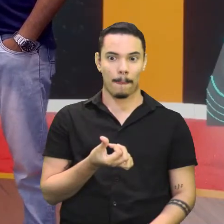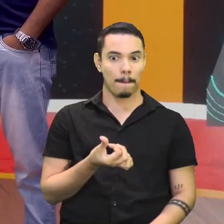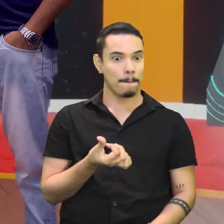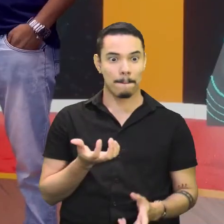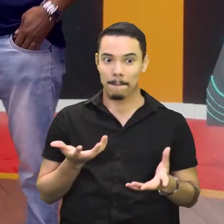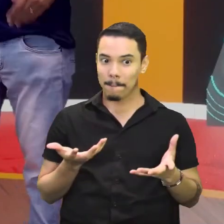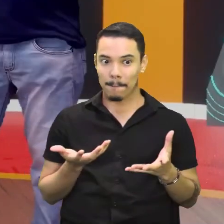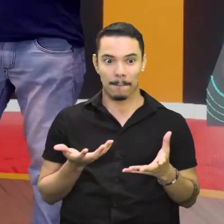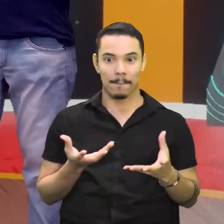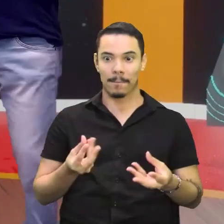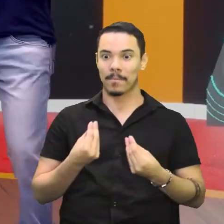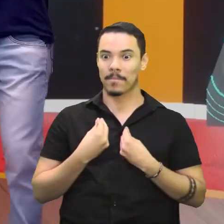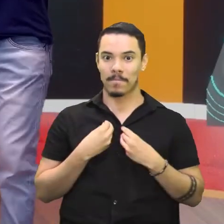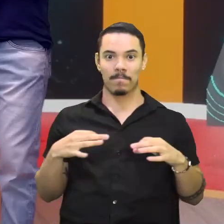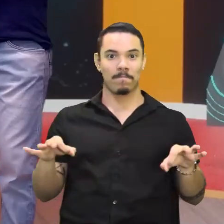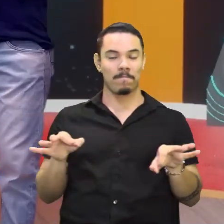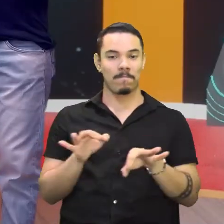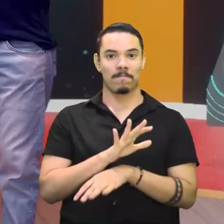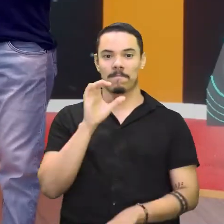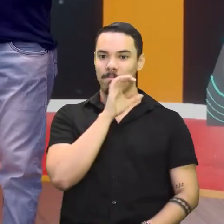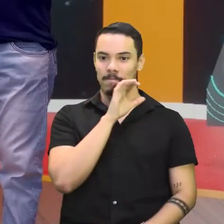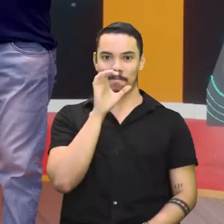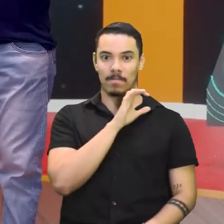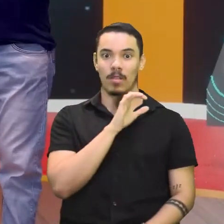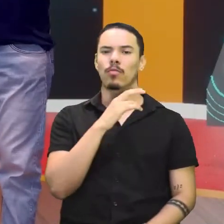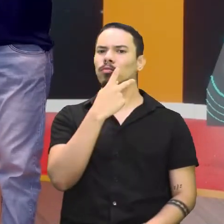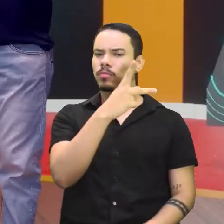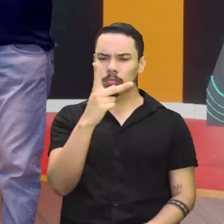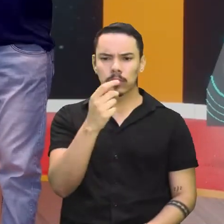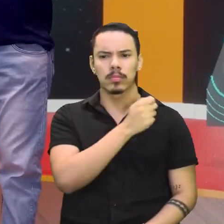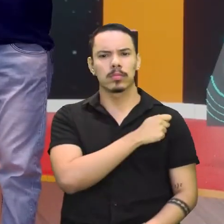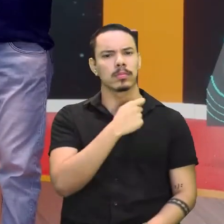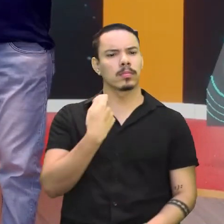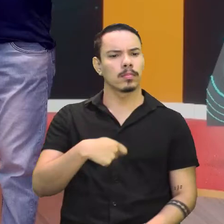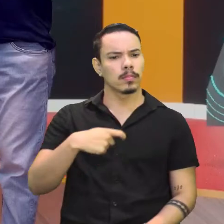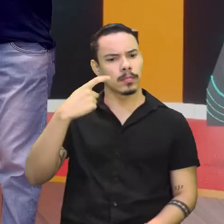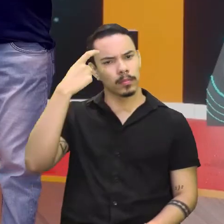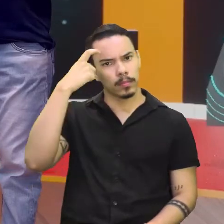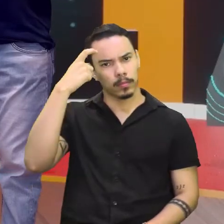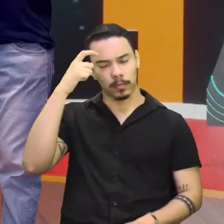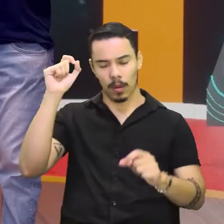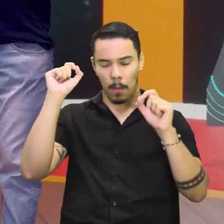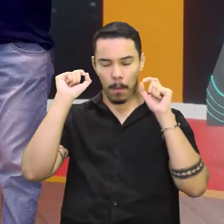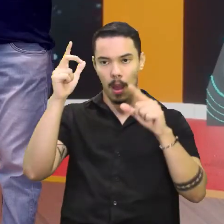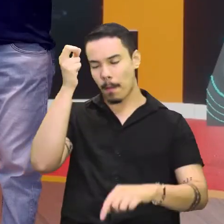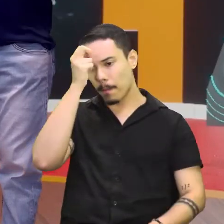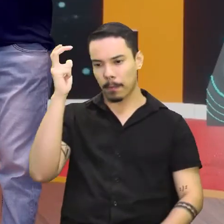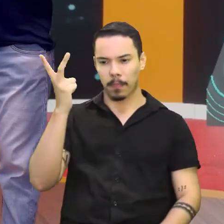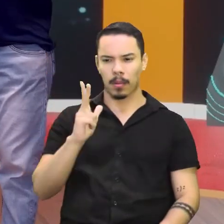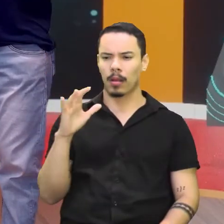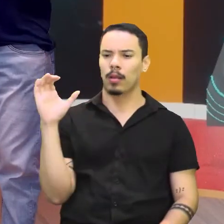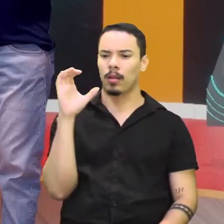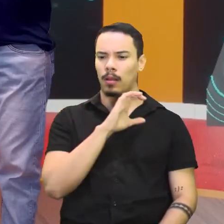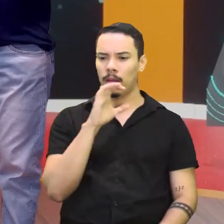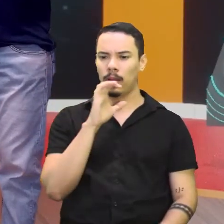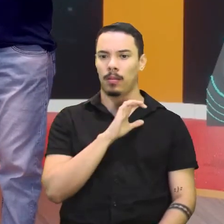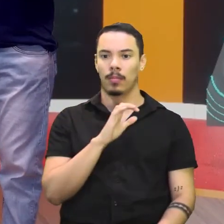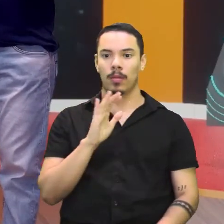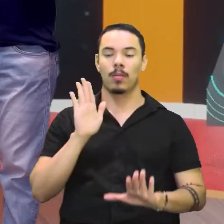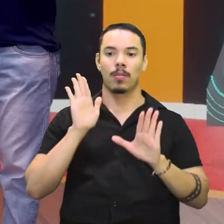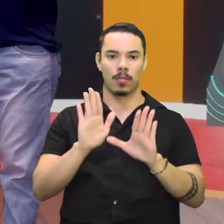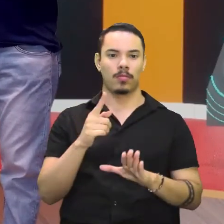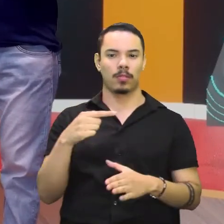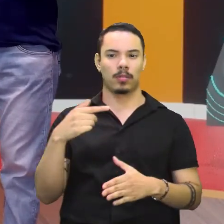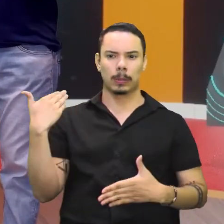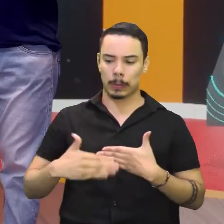Foi muito rápido. Foi muito rápido. Vocês, alunos, precisam estar com a cabeça... Só que só vão acelerar quando